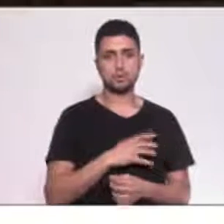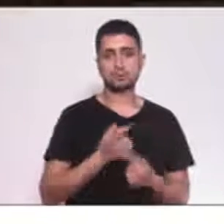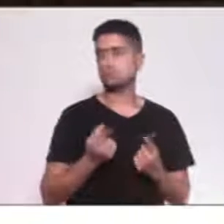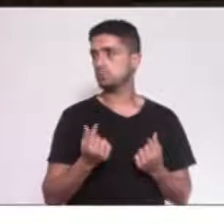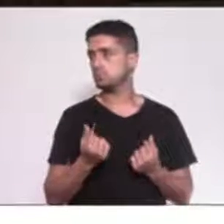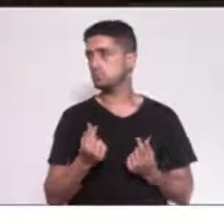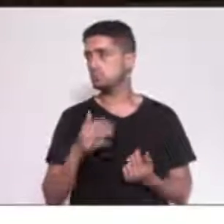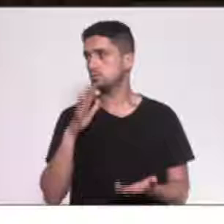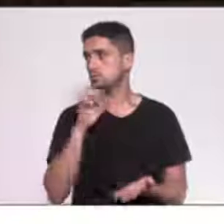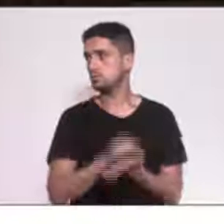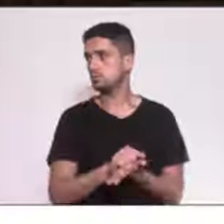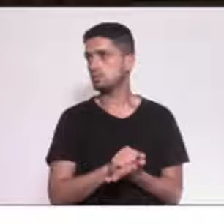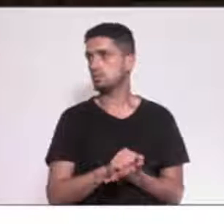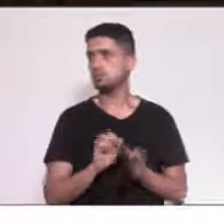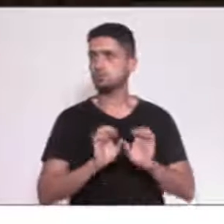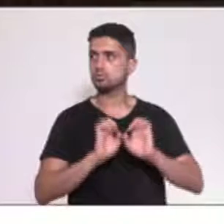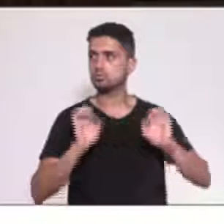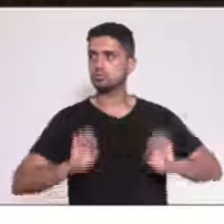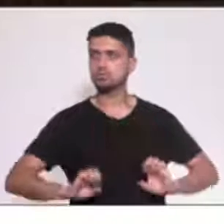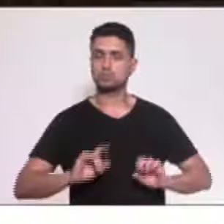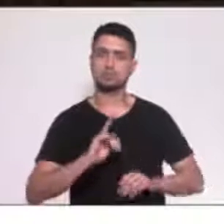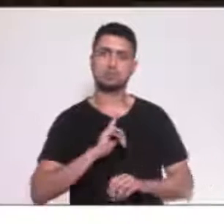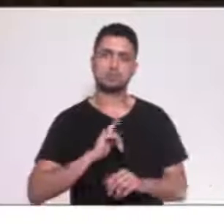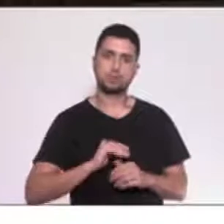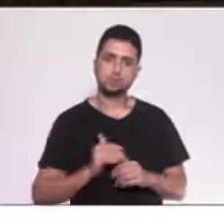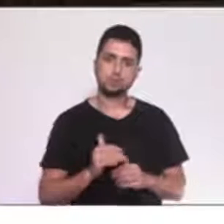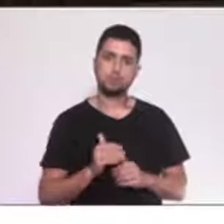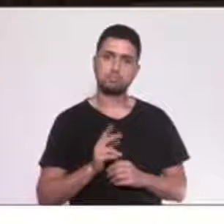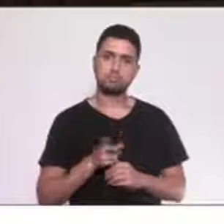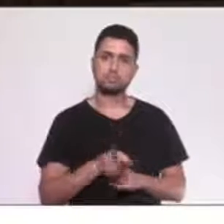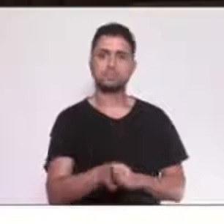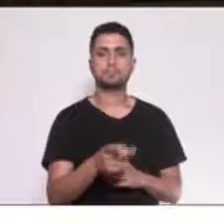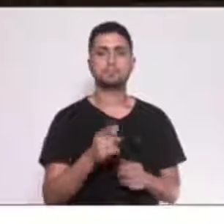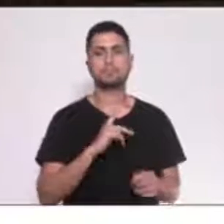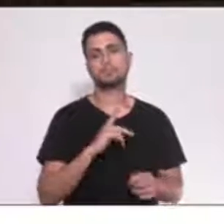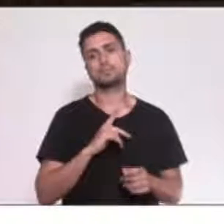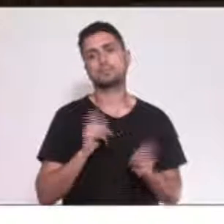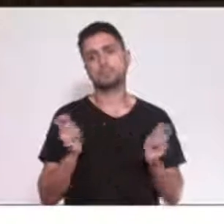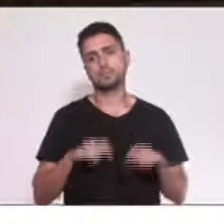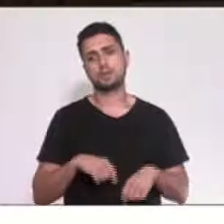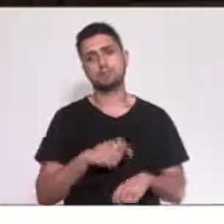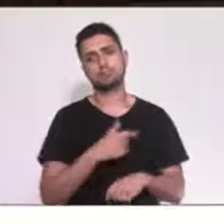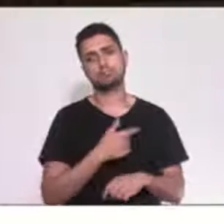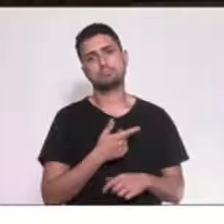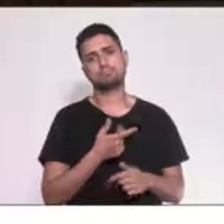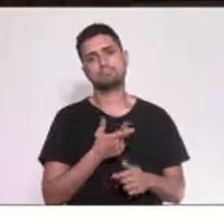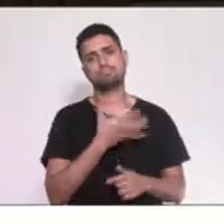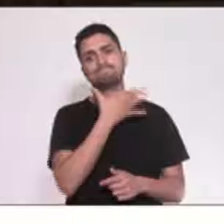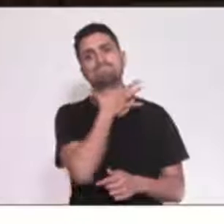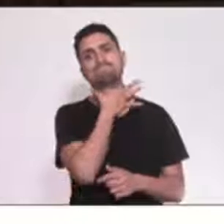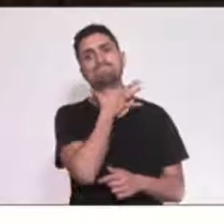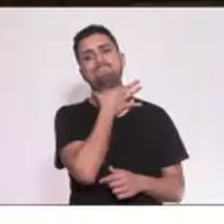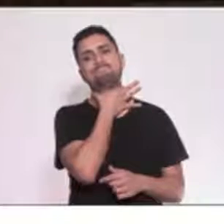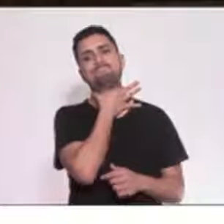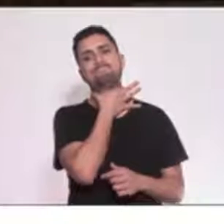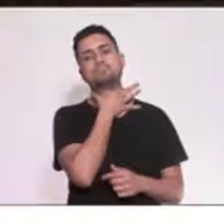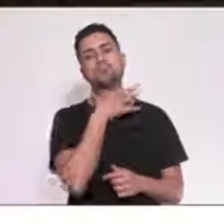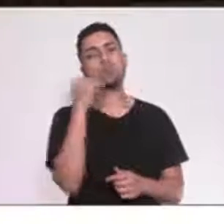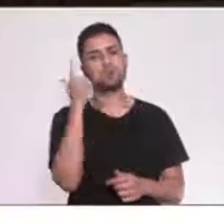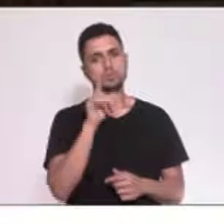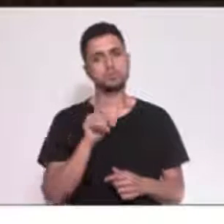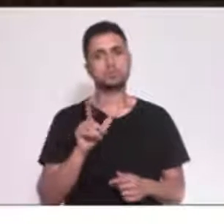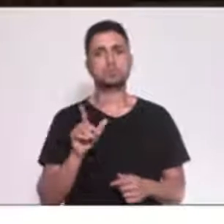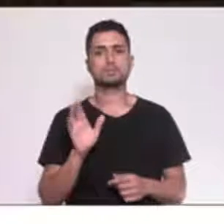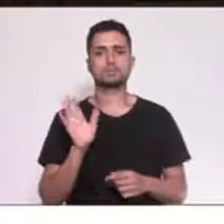duradouras, estruturantes, que só isso vai tirar gradualmente o Rio de Janeiro da crise fiscal em que ainda